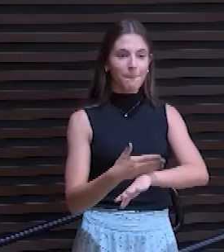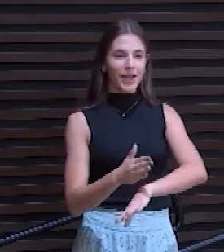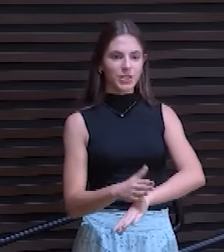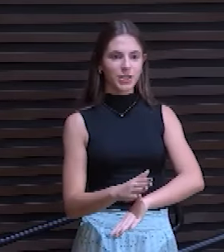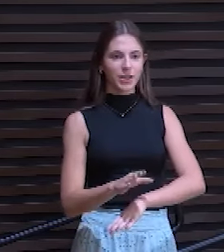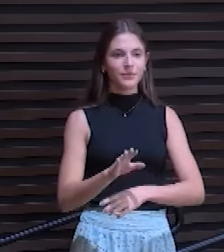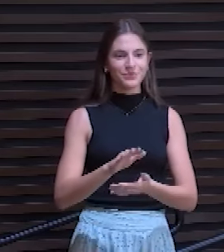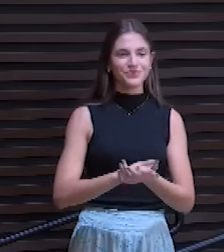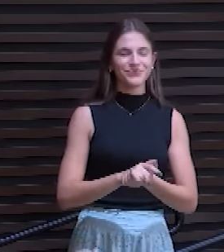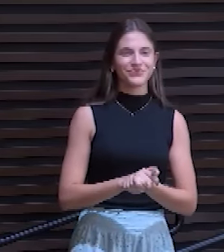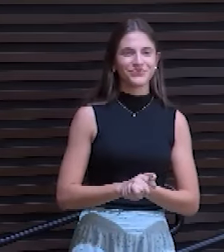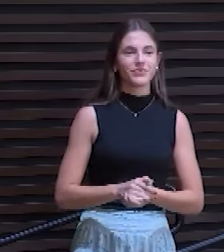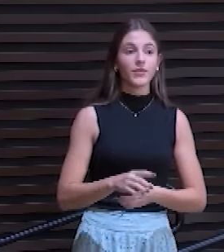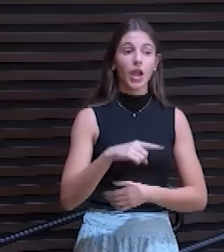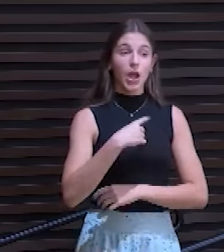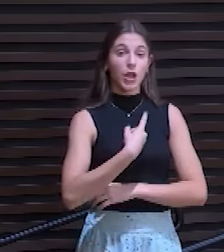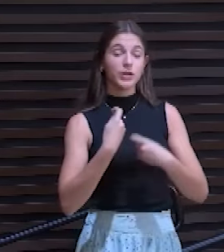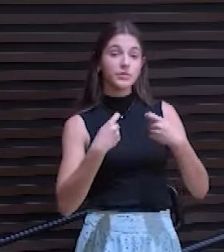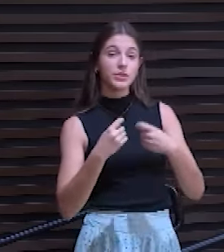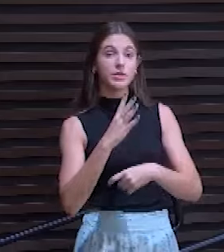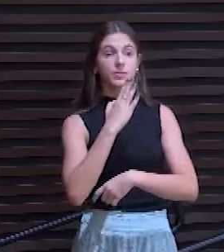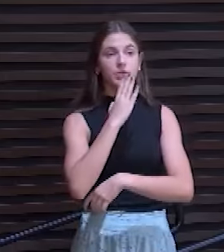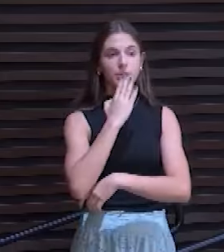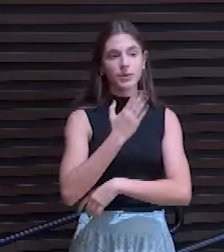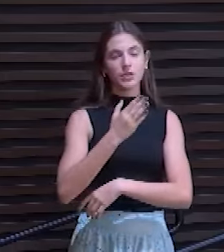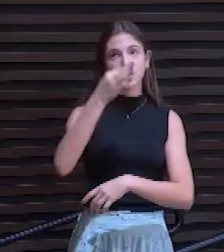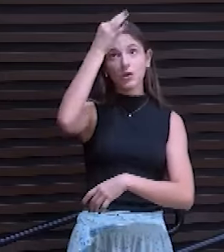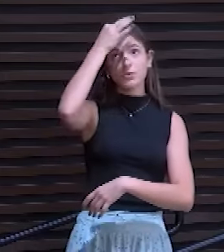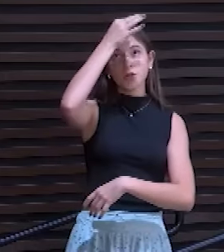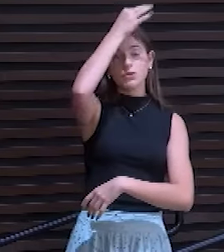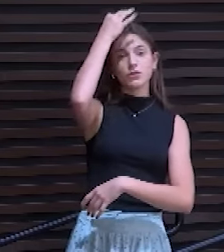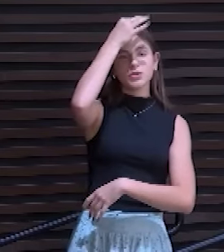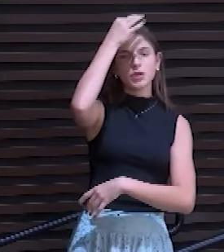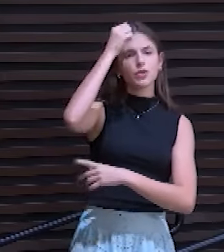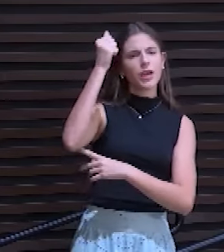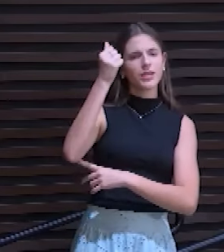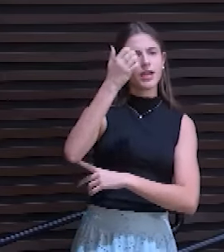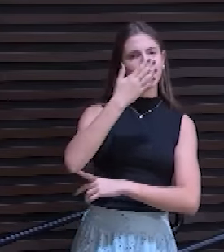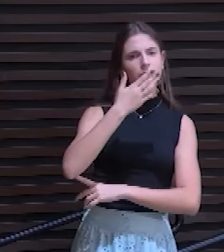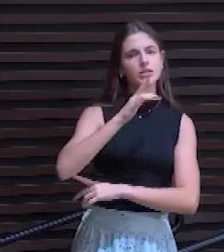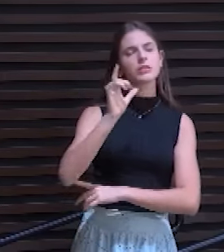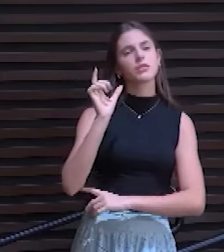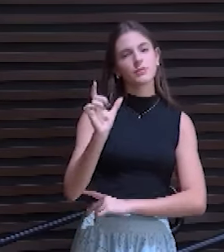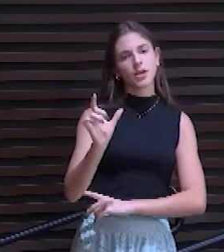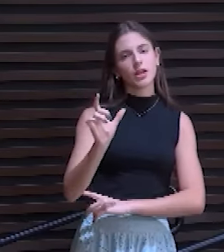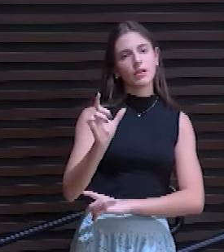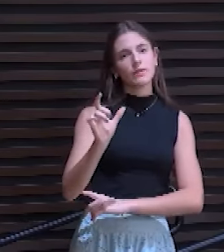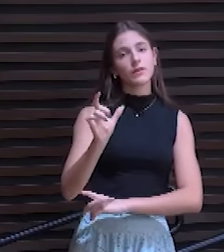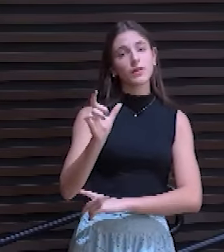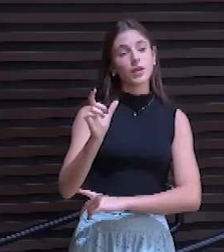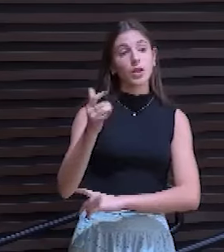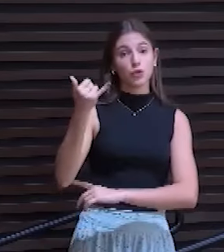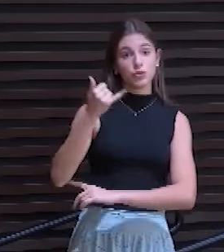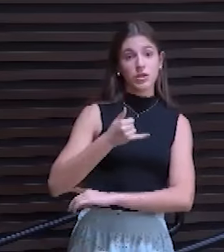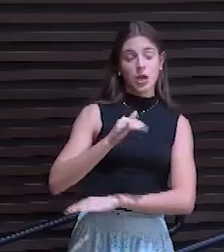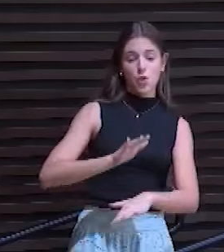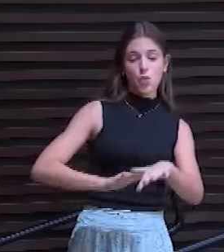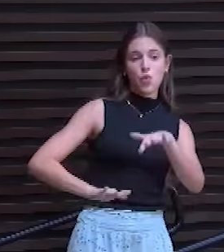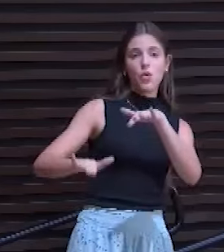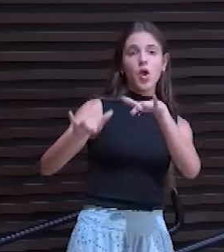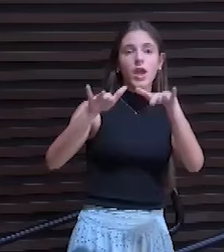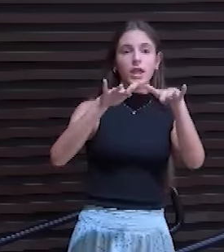hoje é de pedir ao Espírito Santo para nos dar a revelação dessa palavra, nos trazer o equilíbrio.